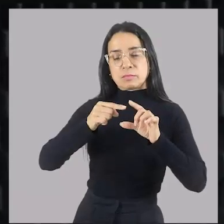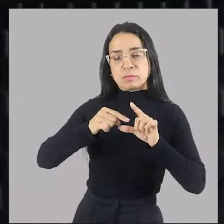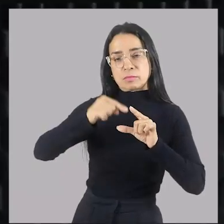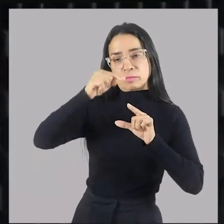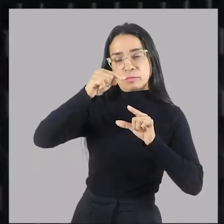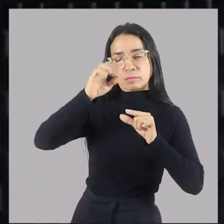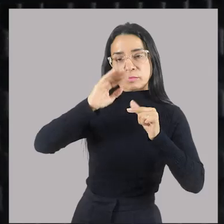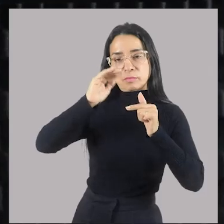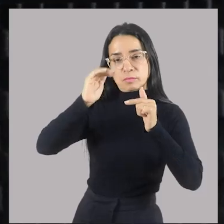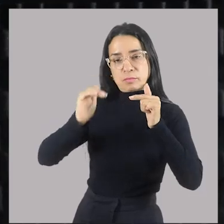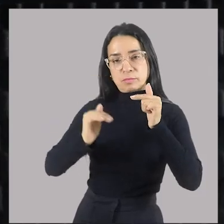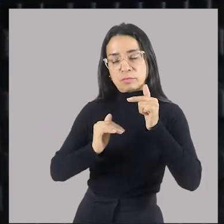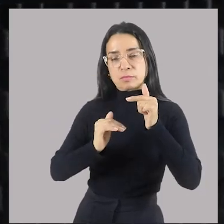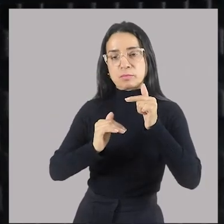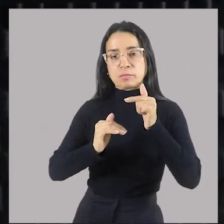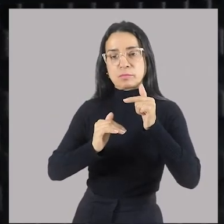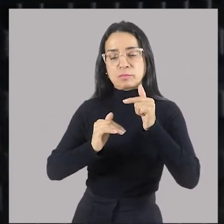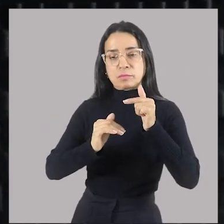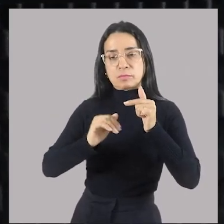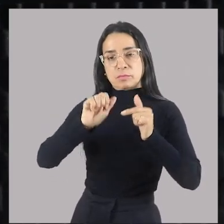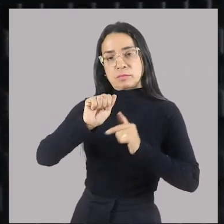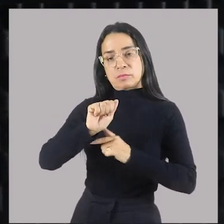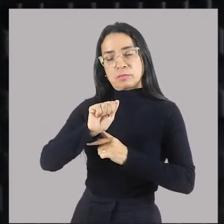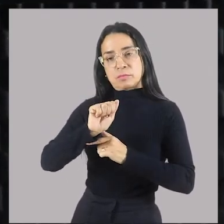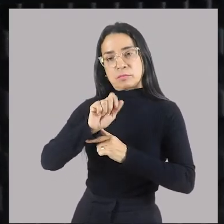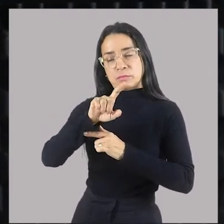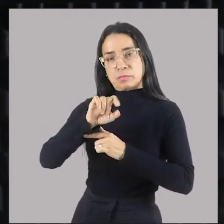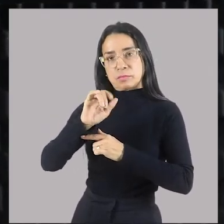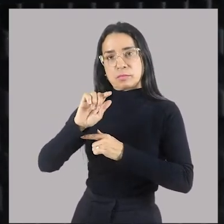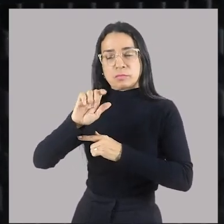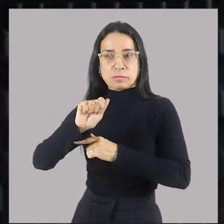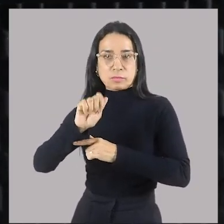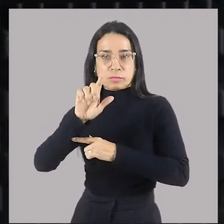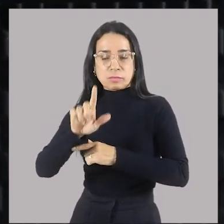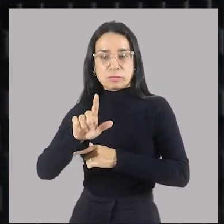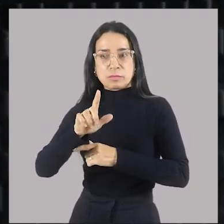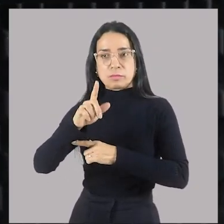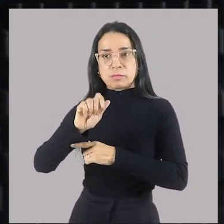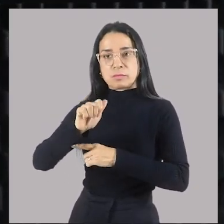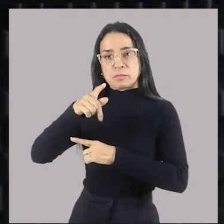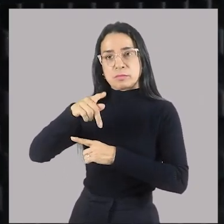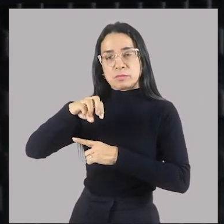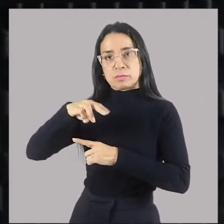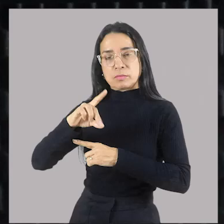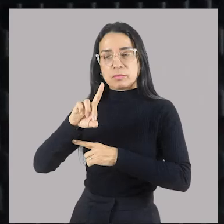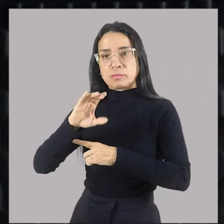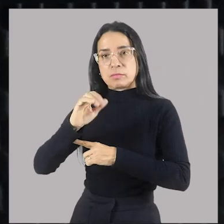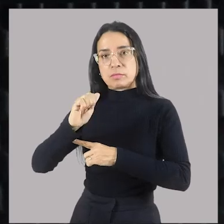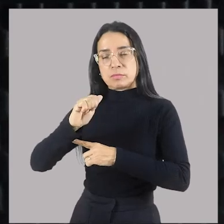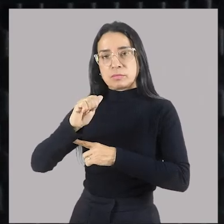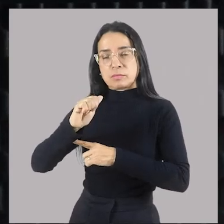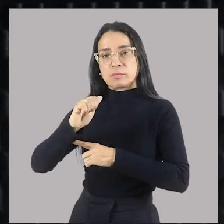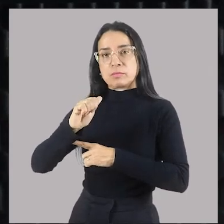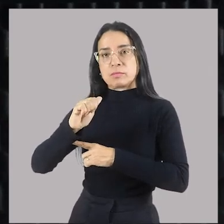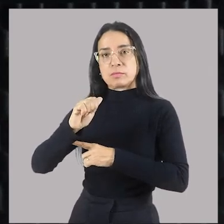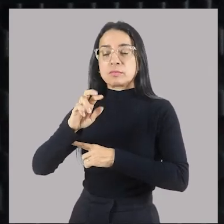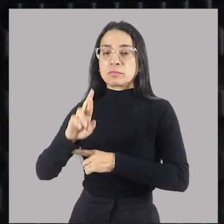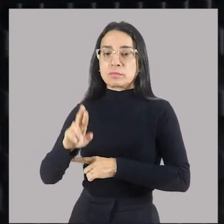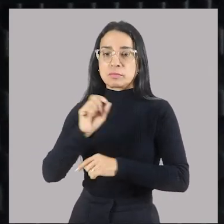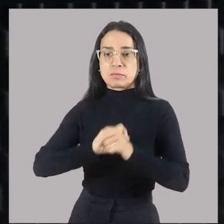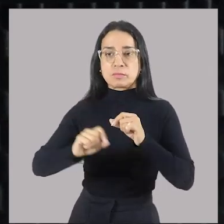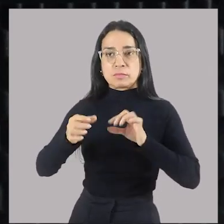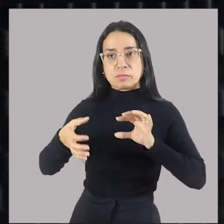o esqueleto axial. Em específico, o esqueleto apendicular com os membros superiores, que se